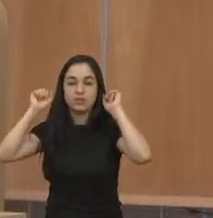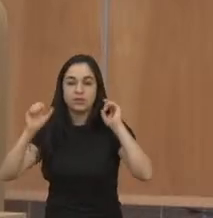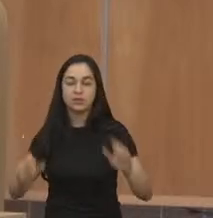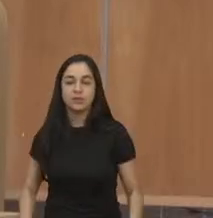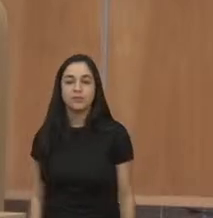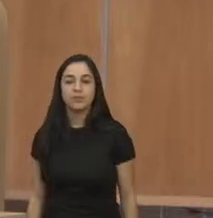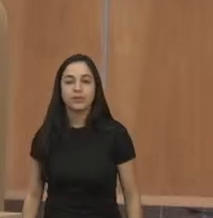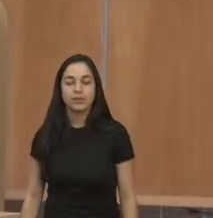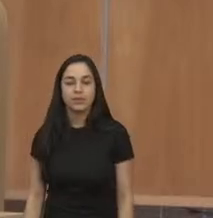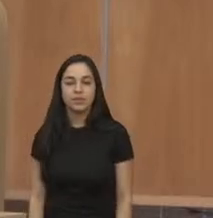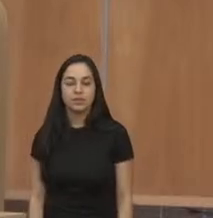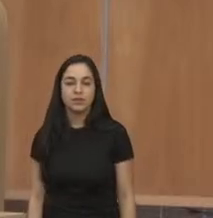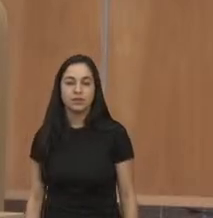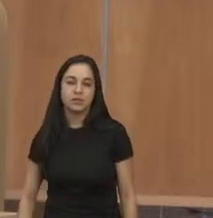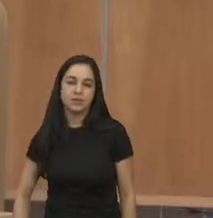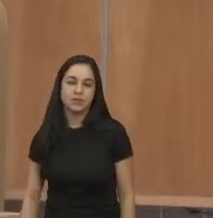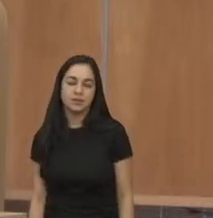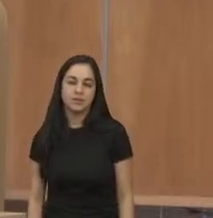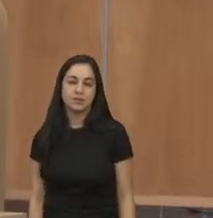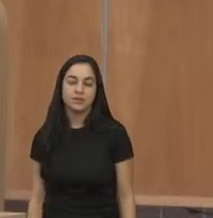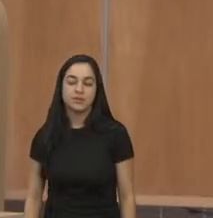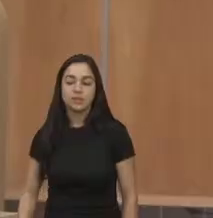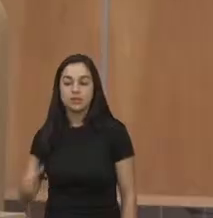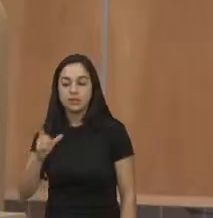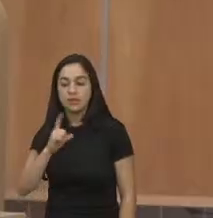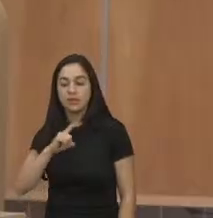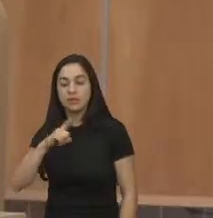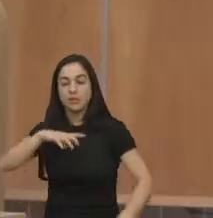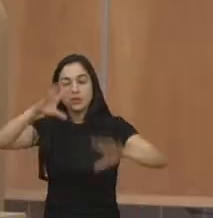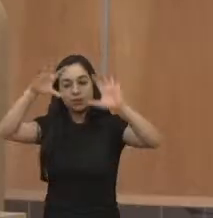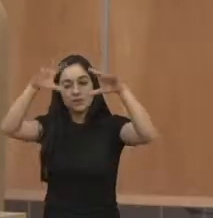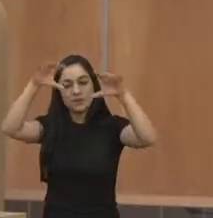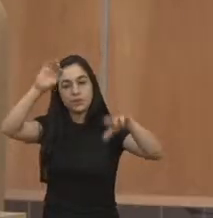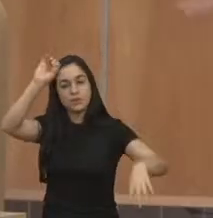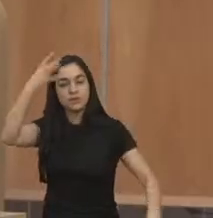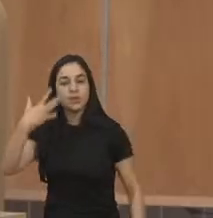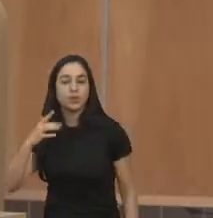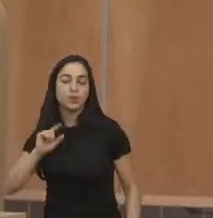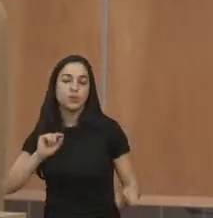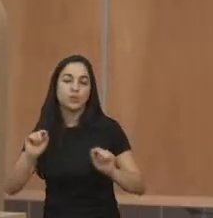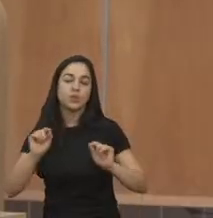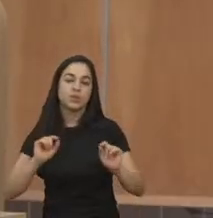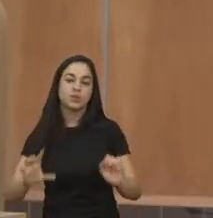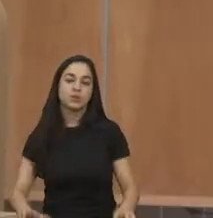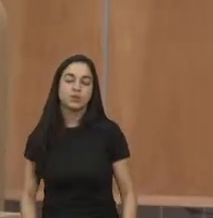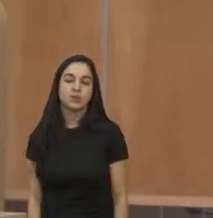caiu trouxe muita esperança. Por que eu estou usando essa metáfora, né?